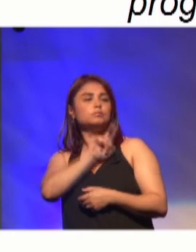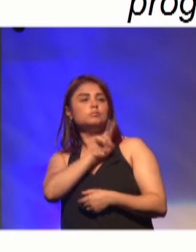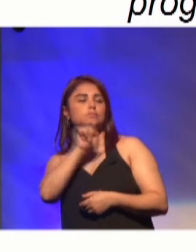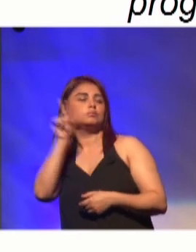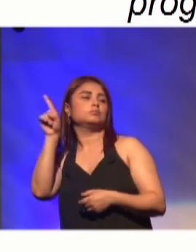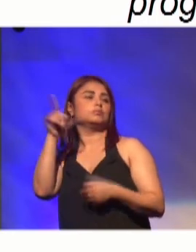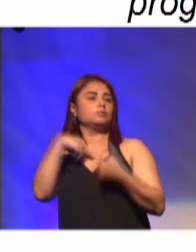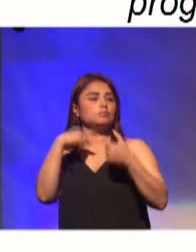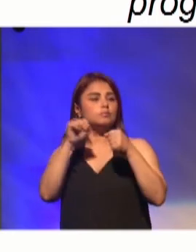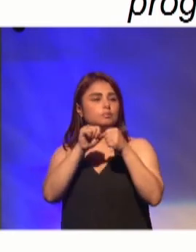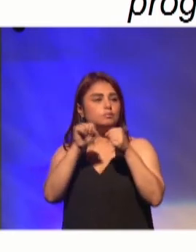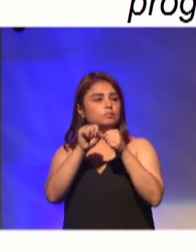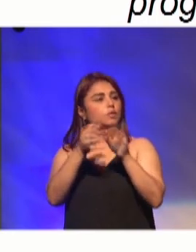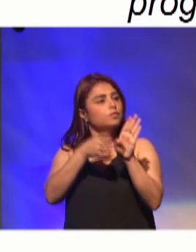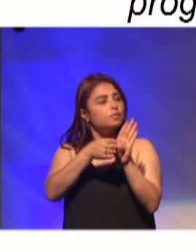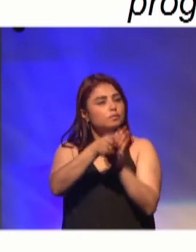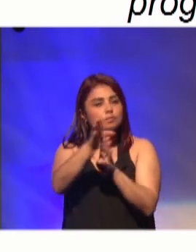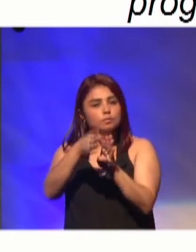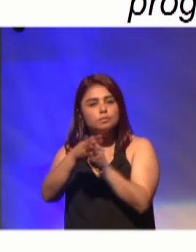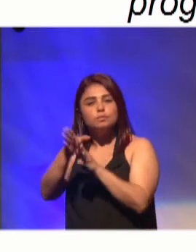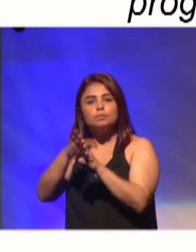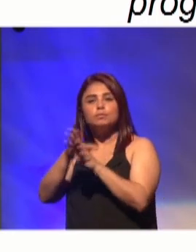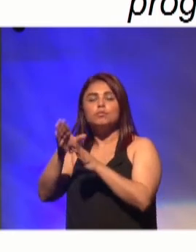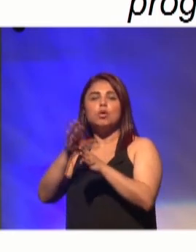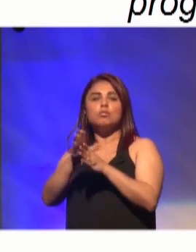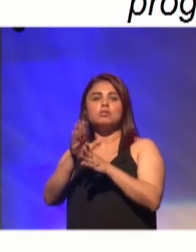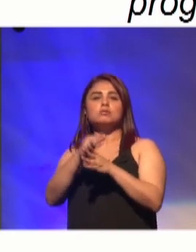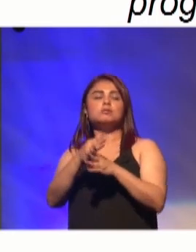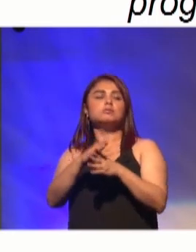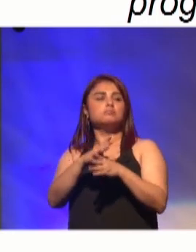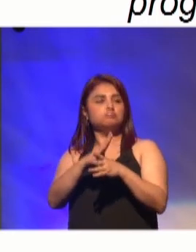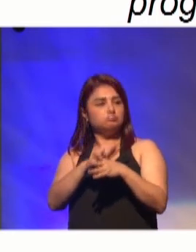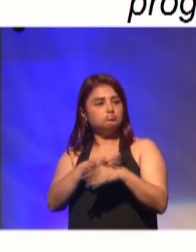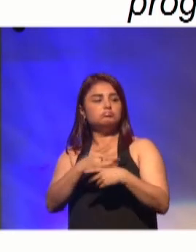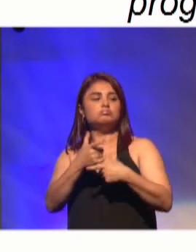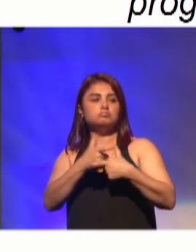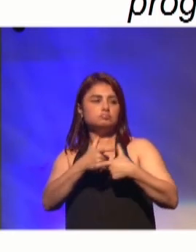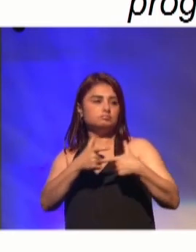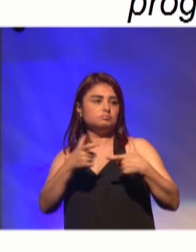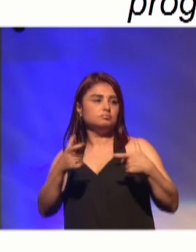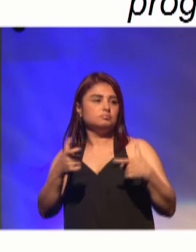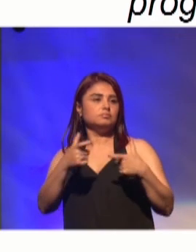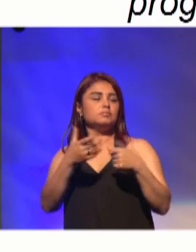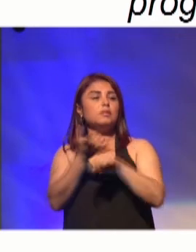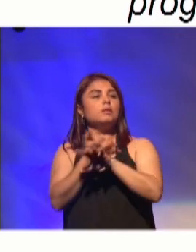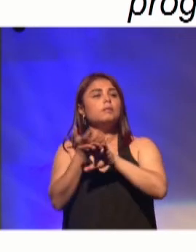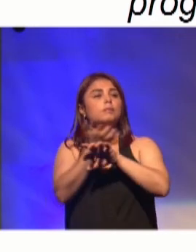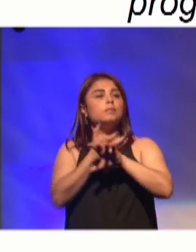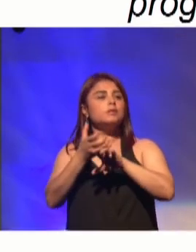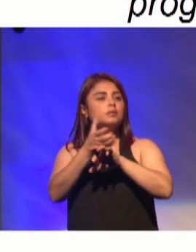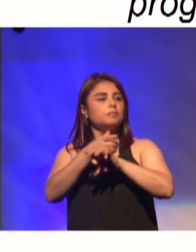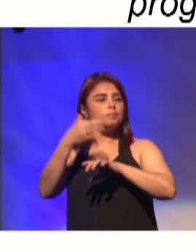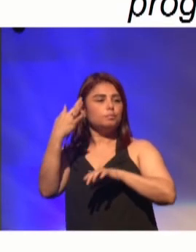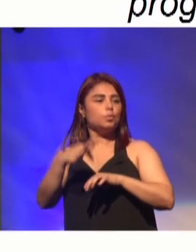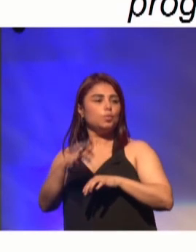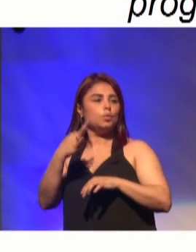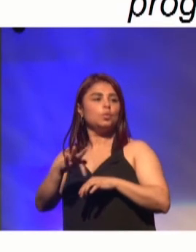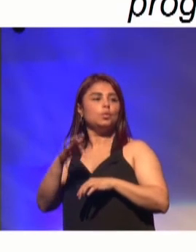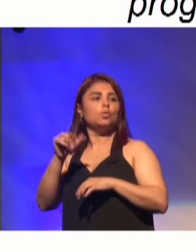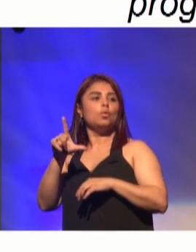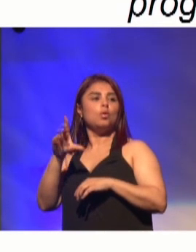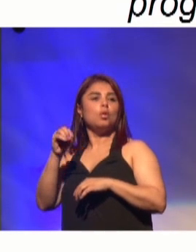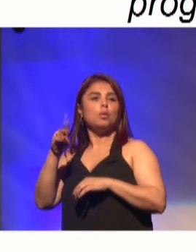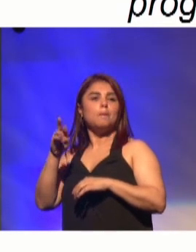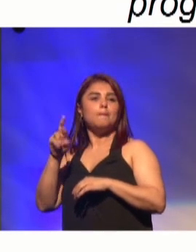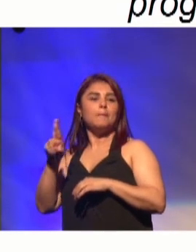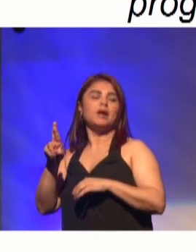está fazendo uma recomendação forte da fotobiomodulação para tratamento de dor lombar,